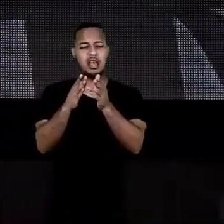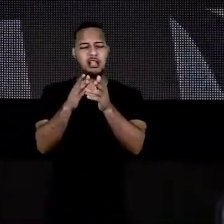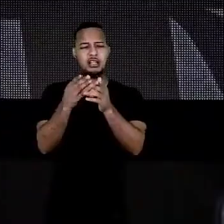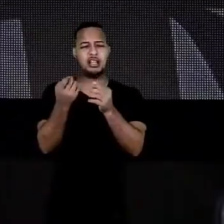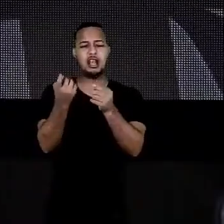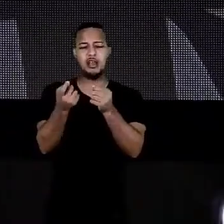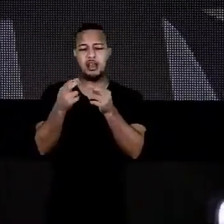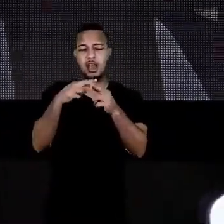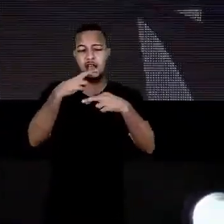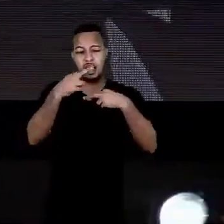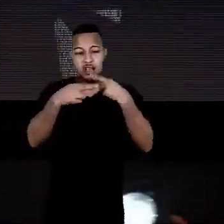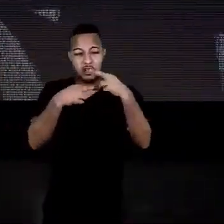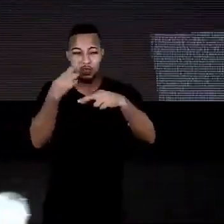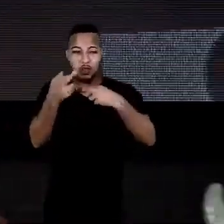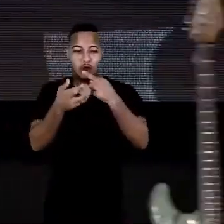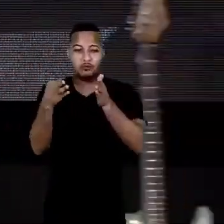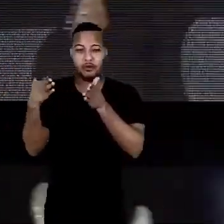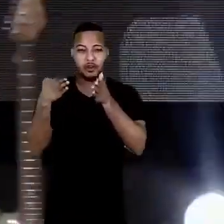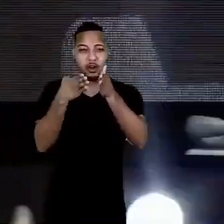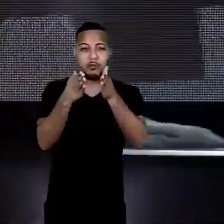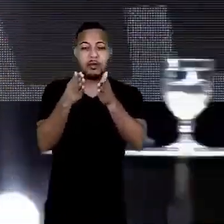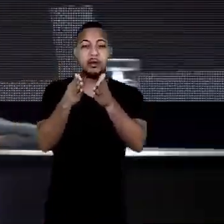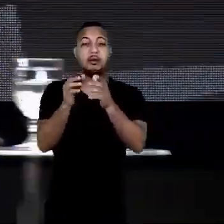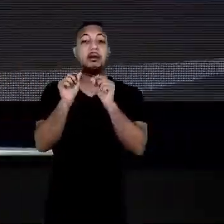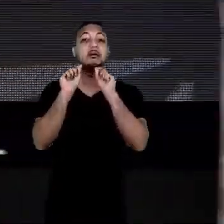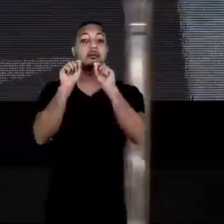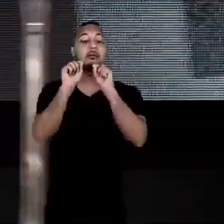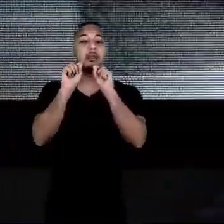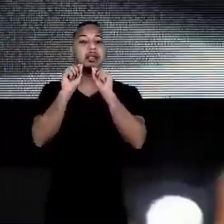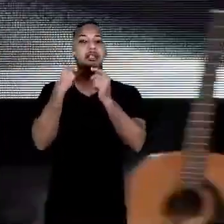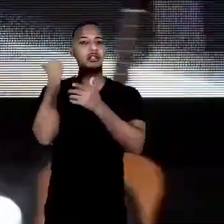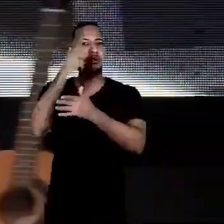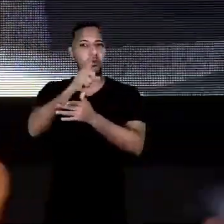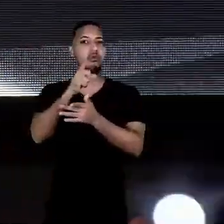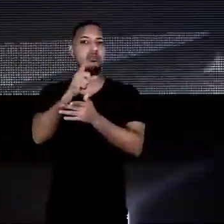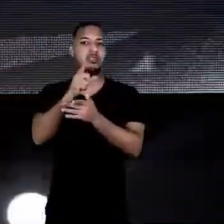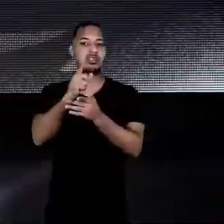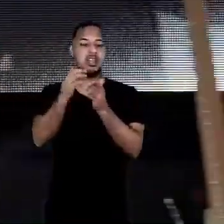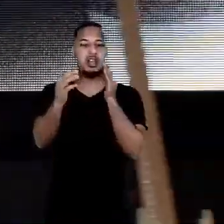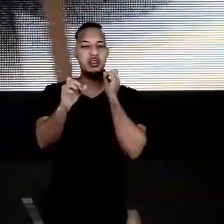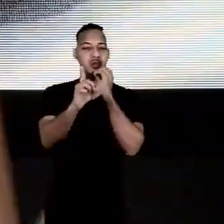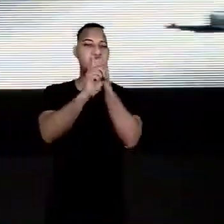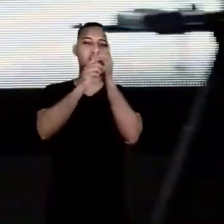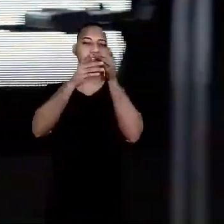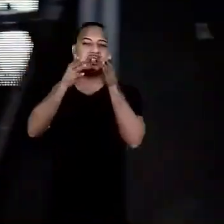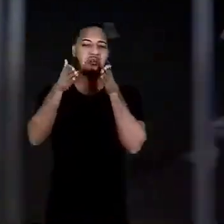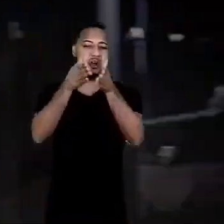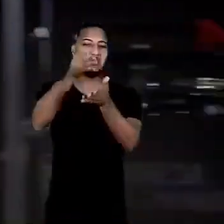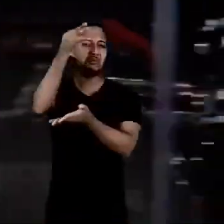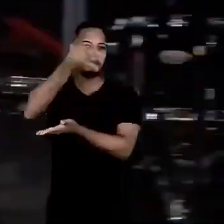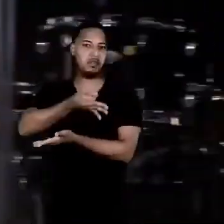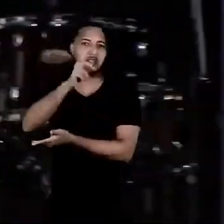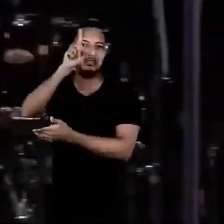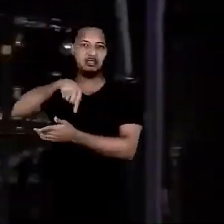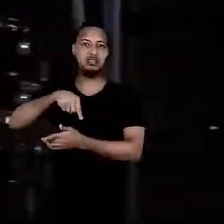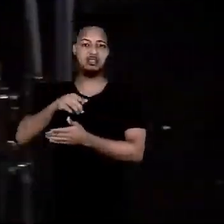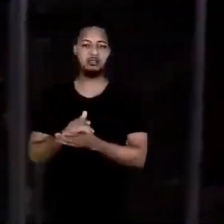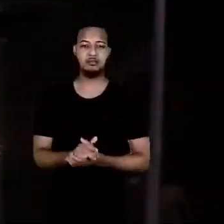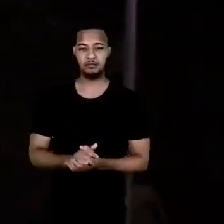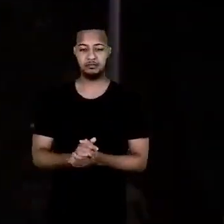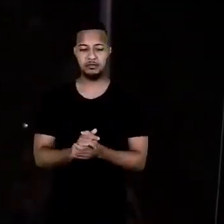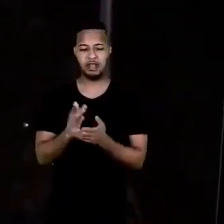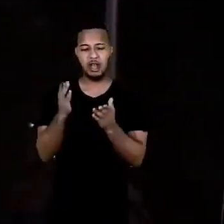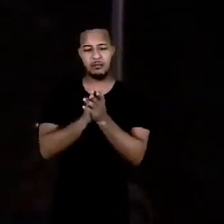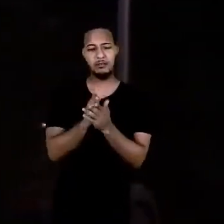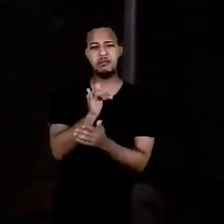você voltar para a direção certa. Sim ou não? Já aconteceu isso com você? Pastor, o que isso quer dizer? Isso quer dizer que por vezes que você saiu do